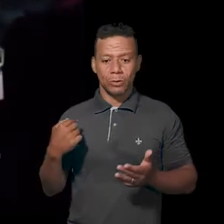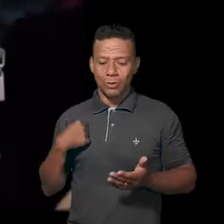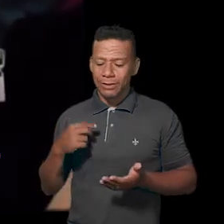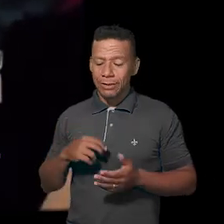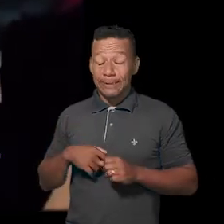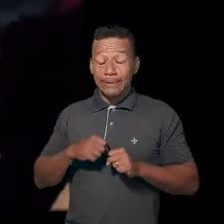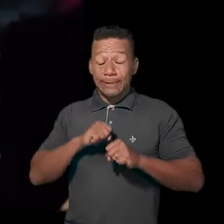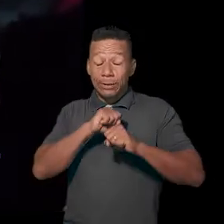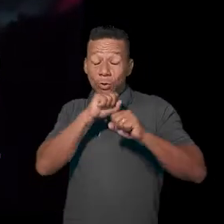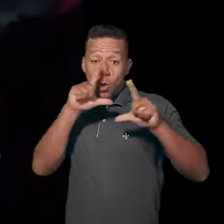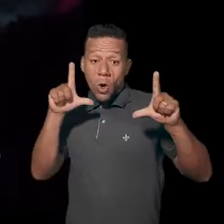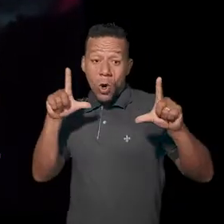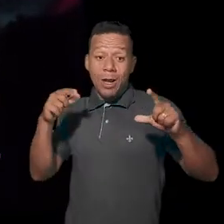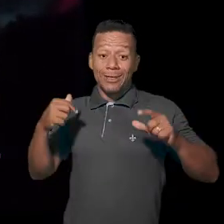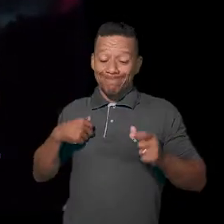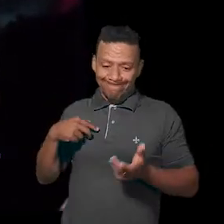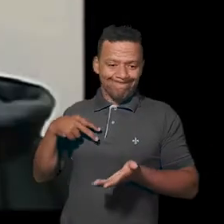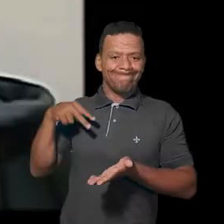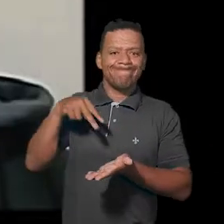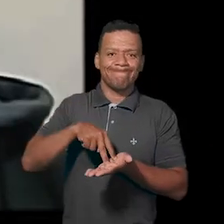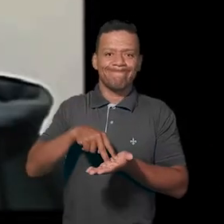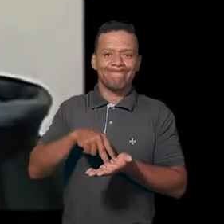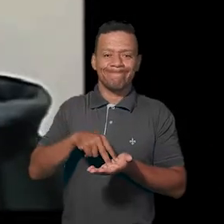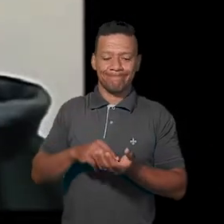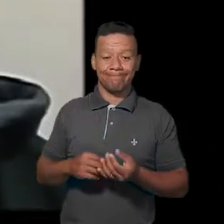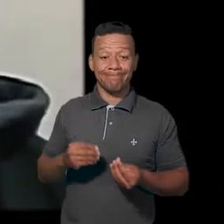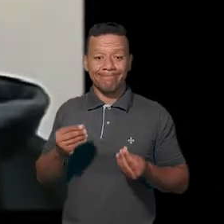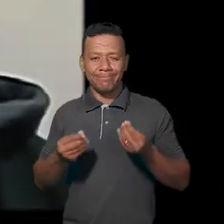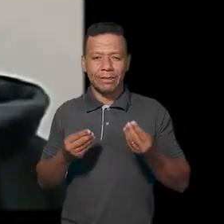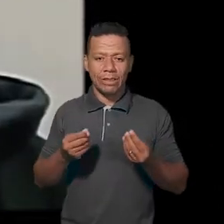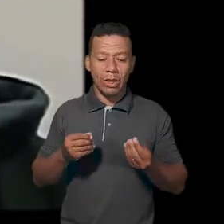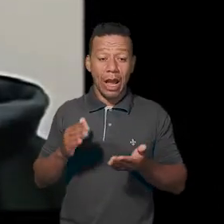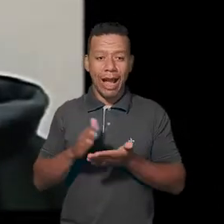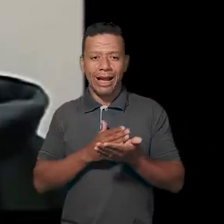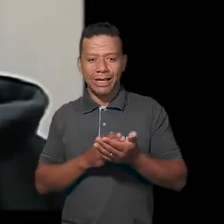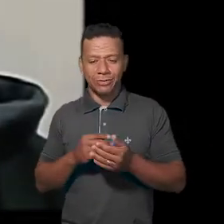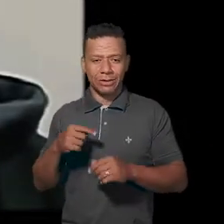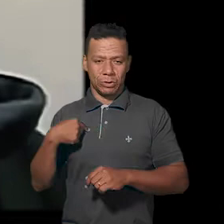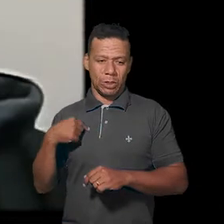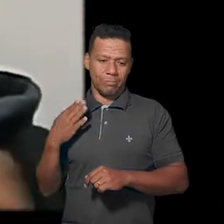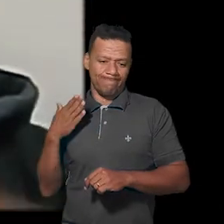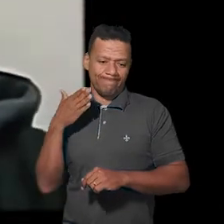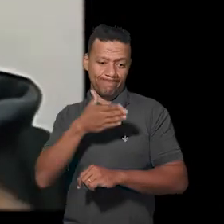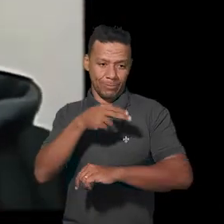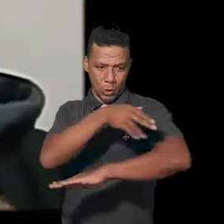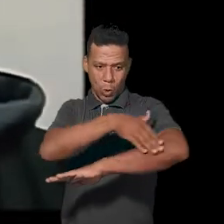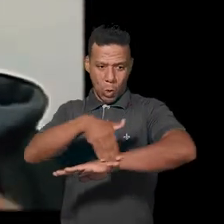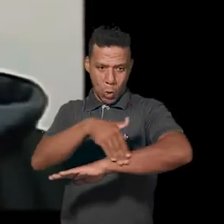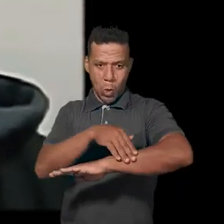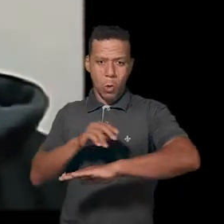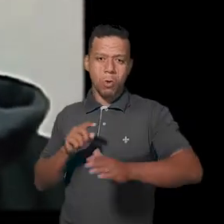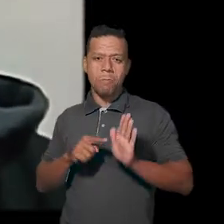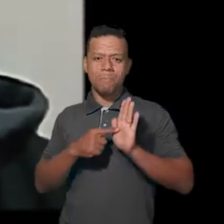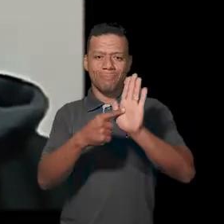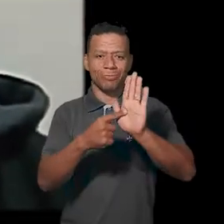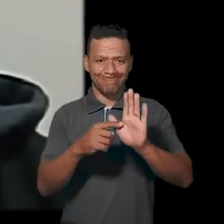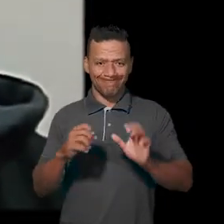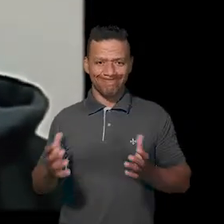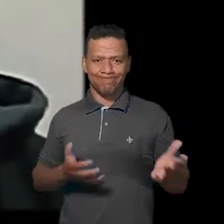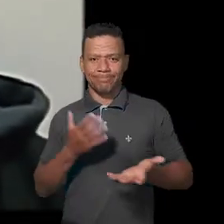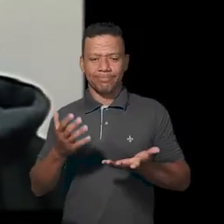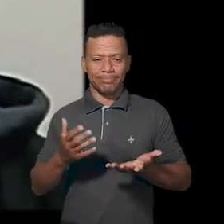da cama para viver isso, sim. E é isso, né? Quando a gente vai para a rua com um pouquinho mais